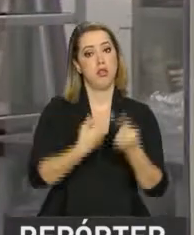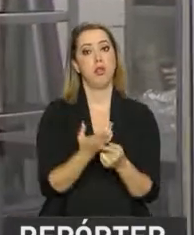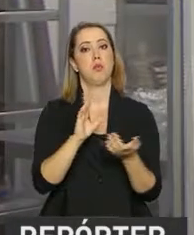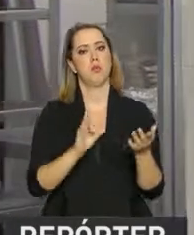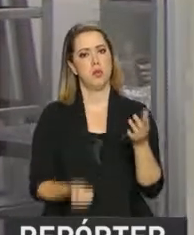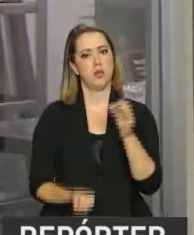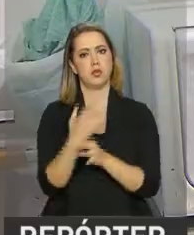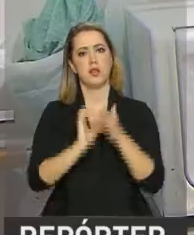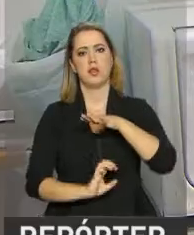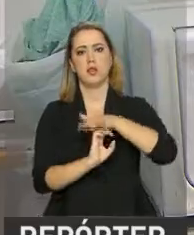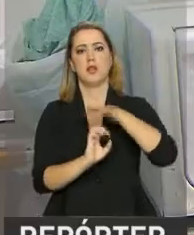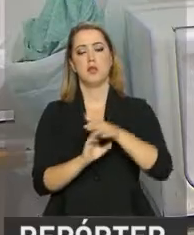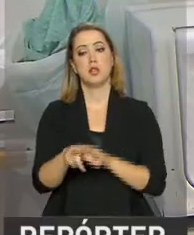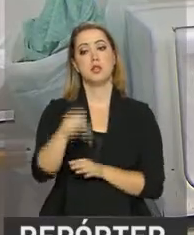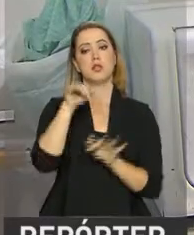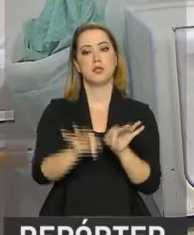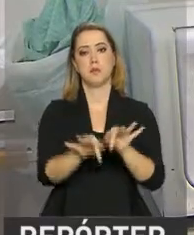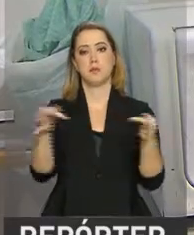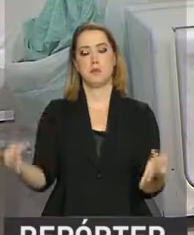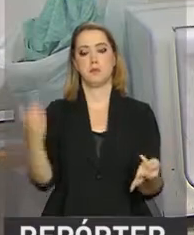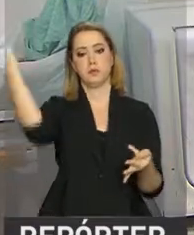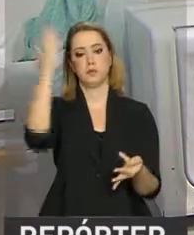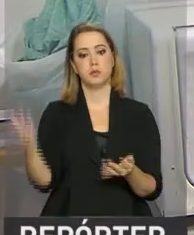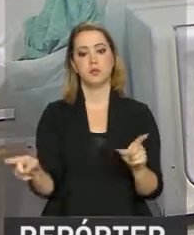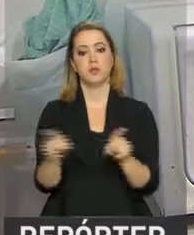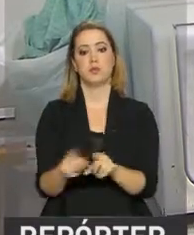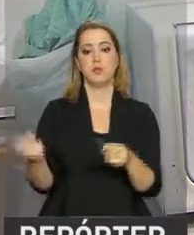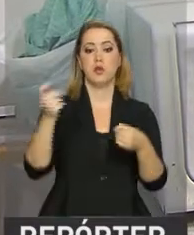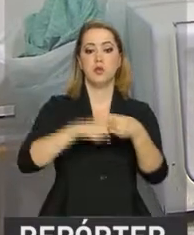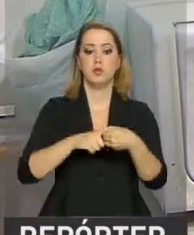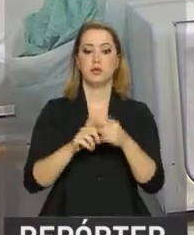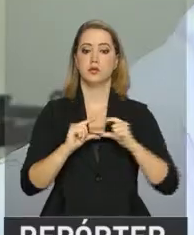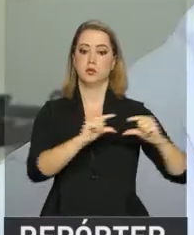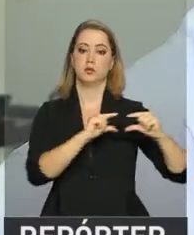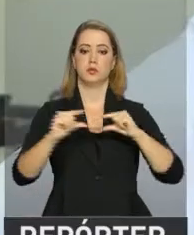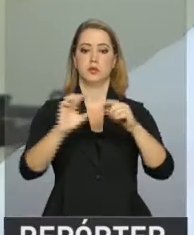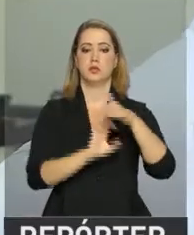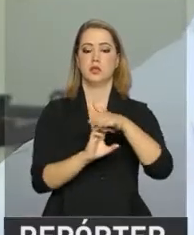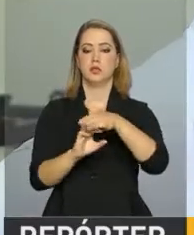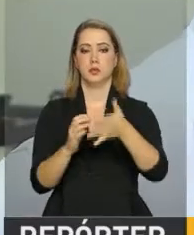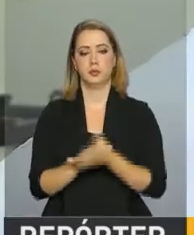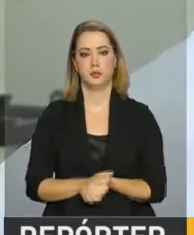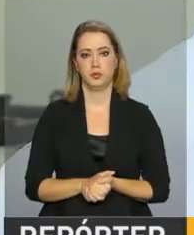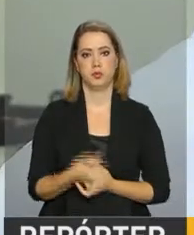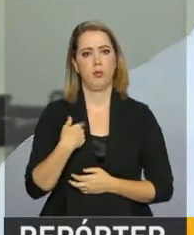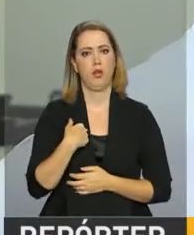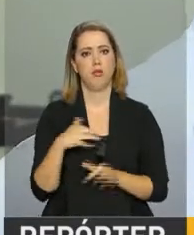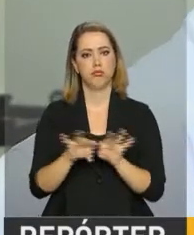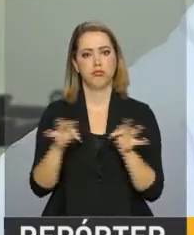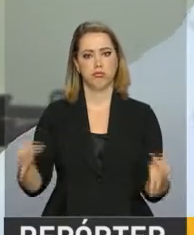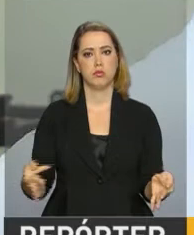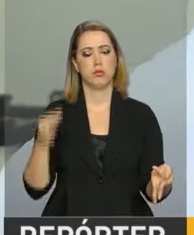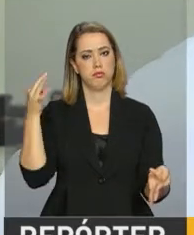pelo simples nacional é um regime tributário voltado para os pequenos negócios e eu resolvi formalizar o meu